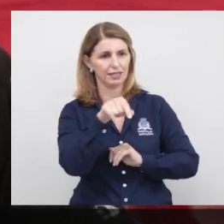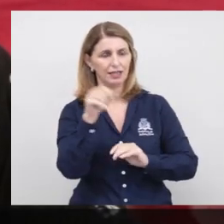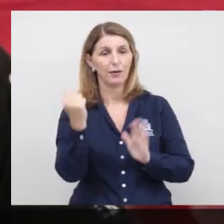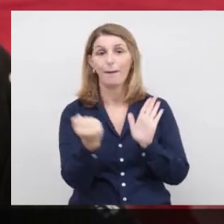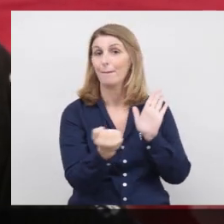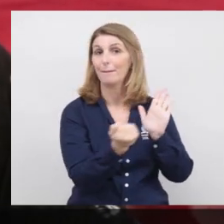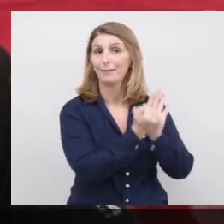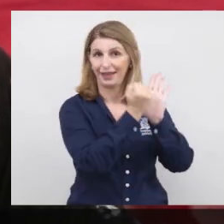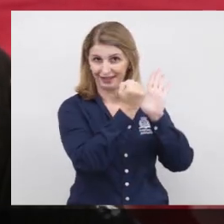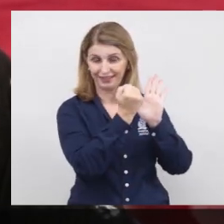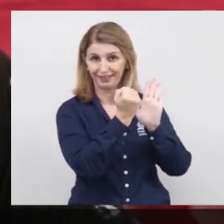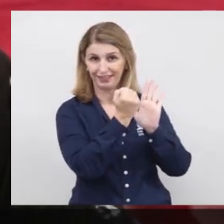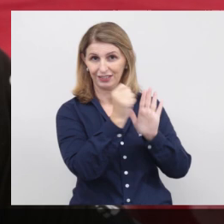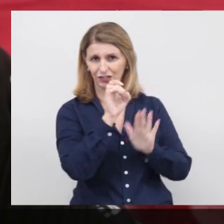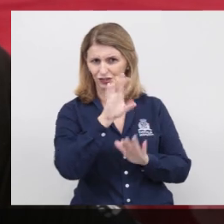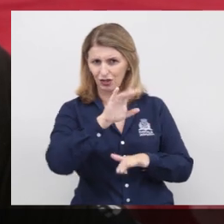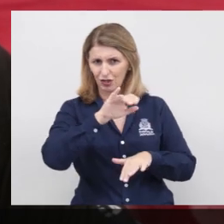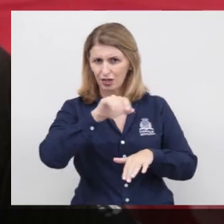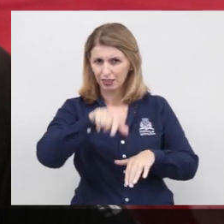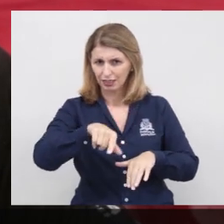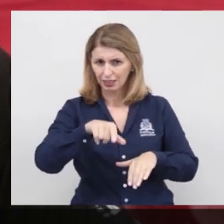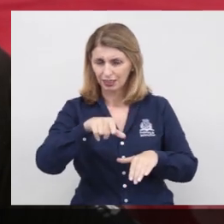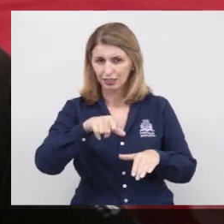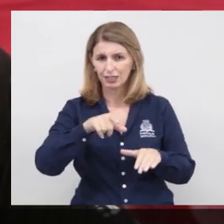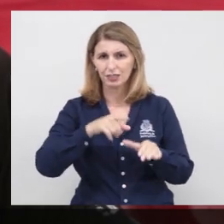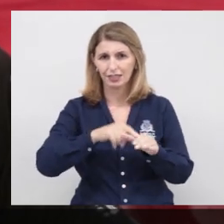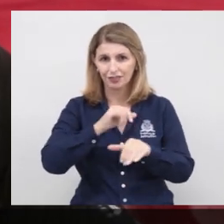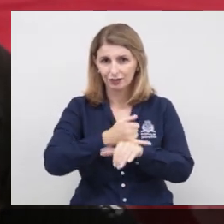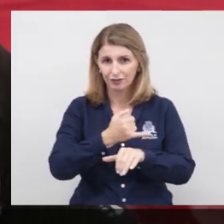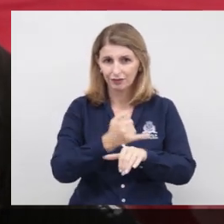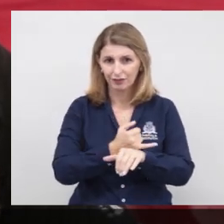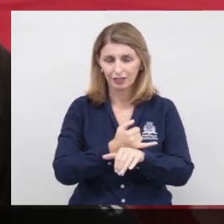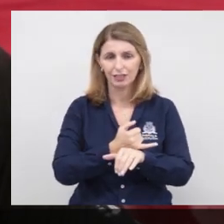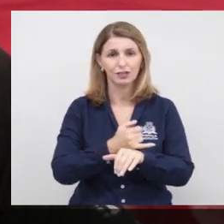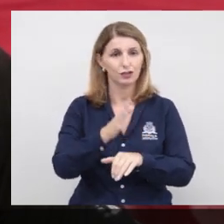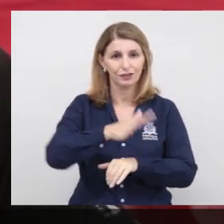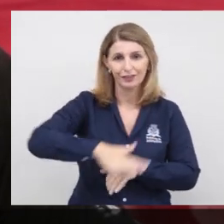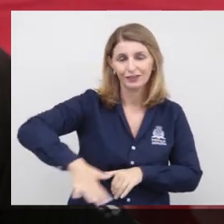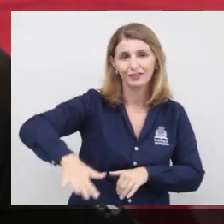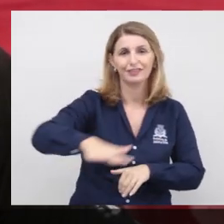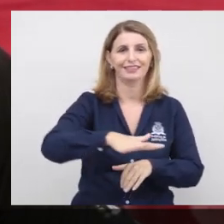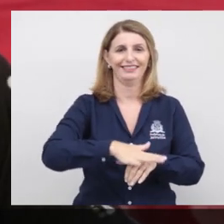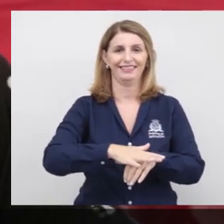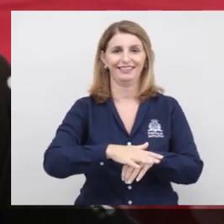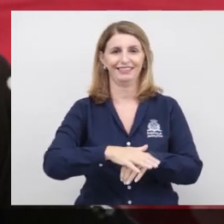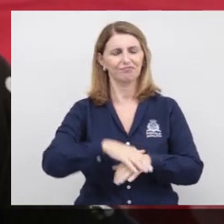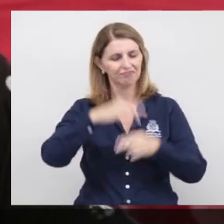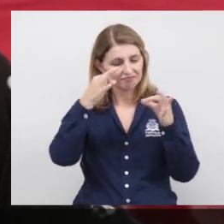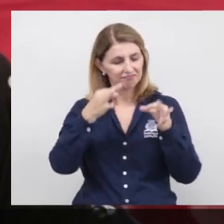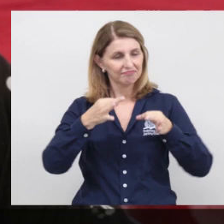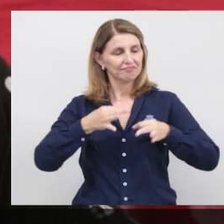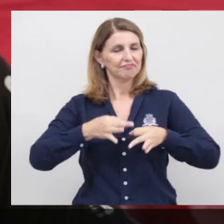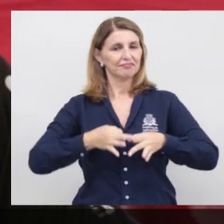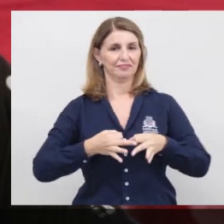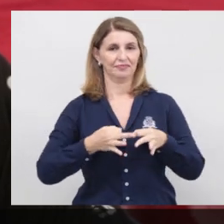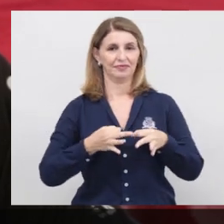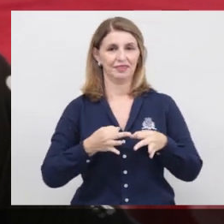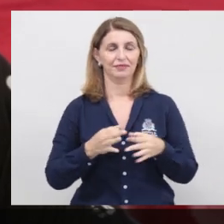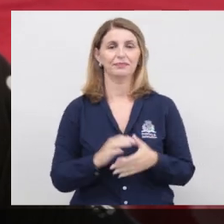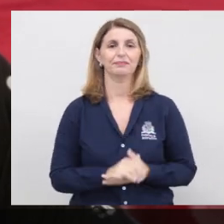nardela acho que é uma marca não para o Joinville para o clube mas para a cidade que ele era elegante